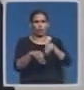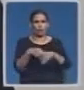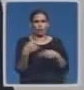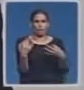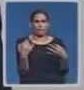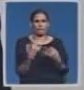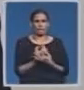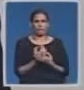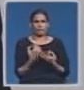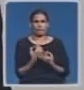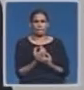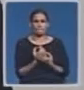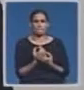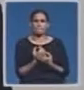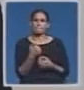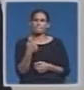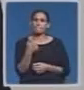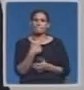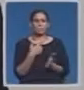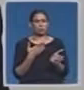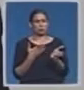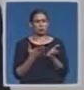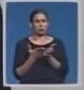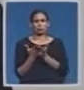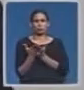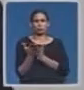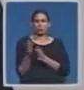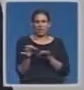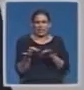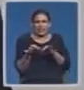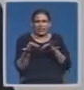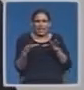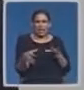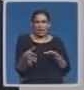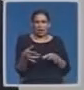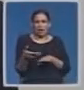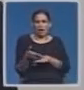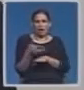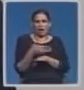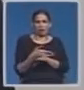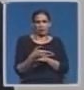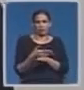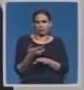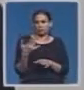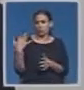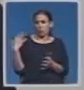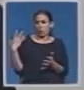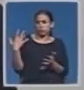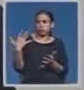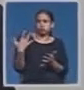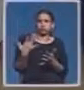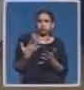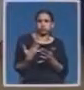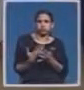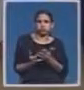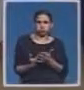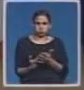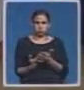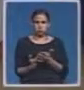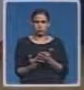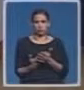que vou continuar a ser o que tem se isso não vamos usar o meu modo de ser e de estar na política